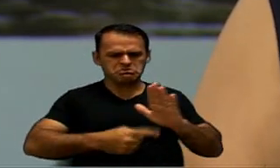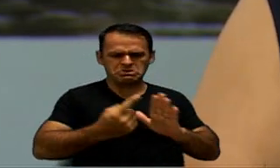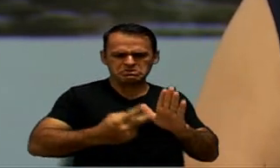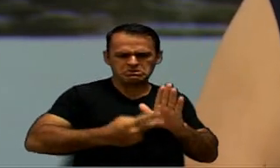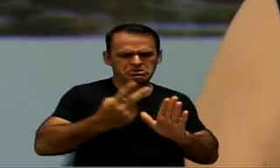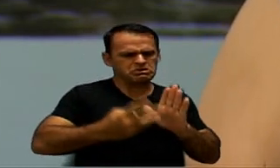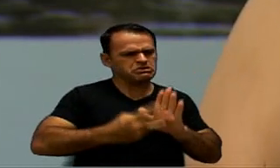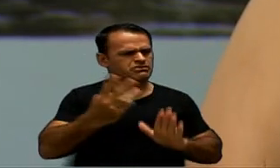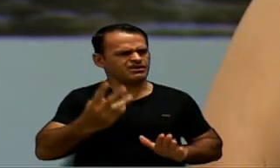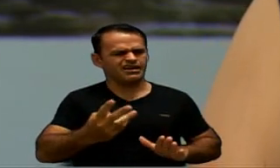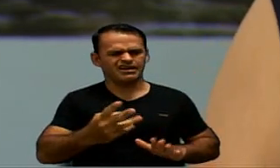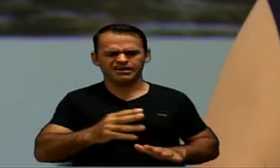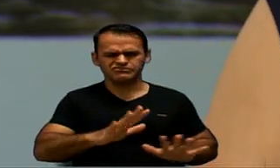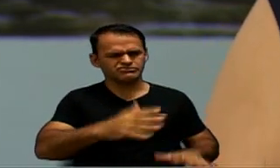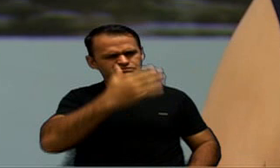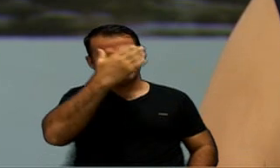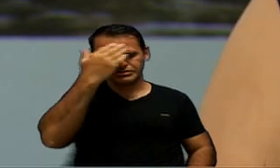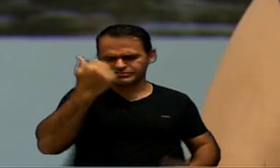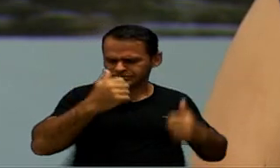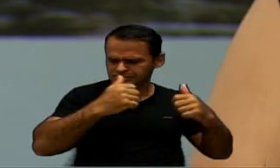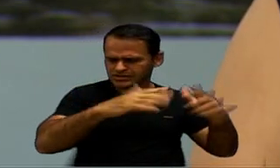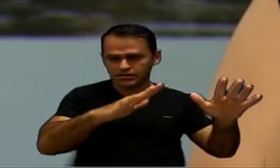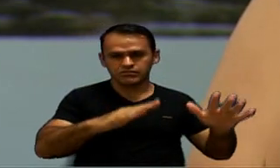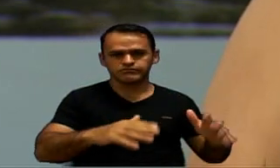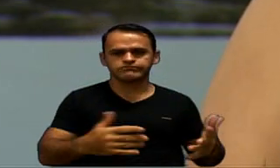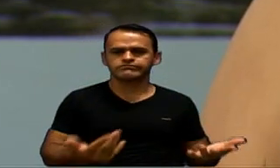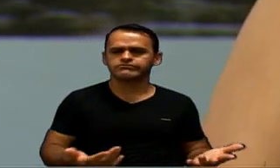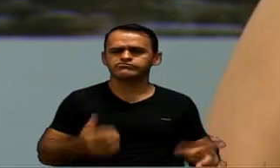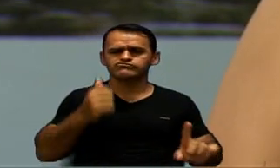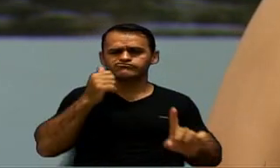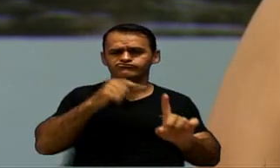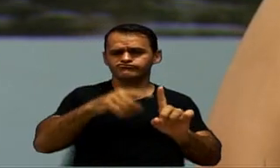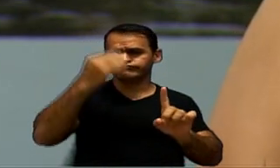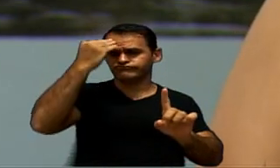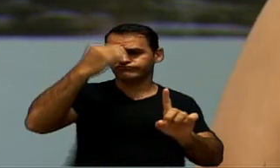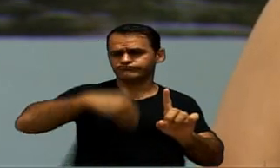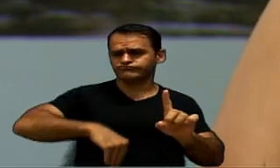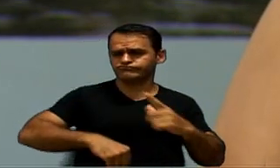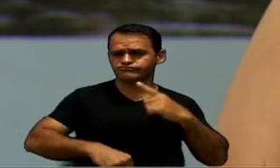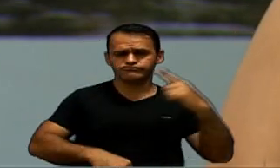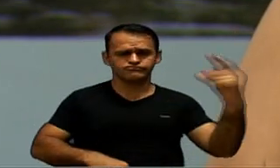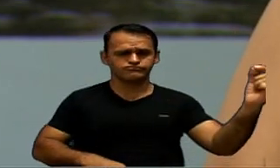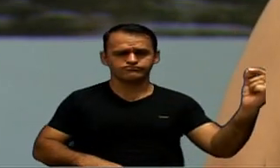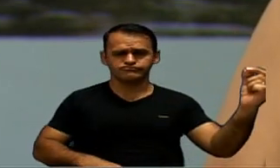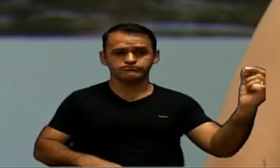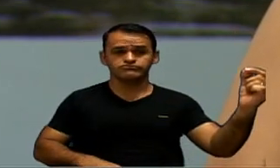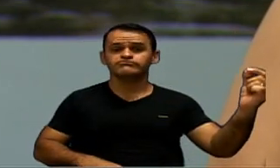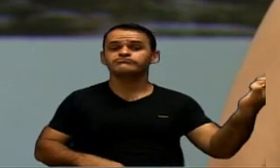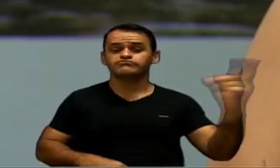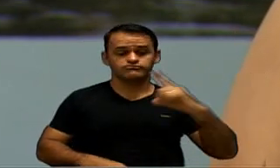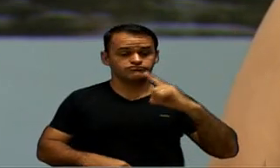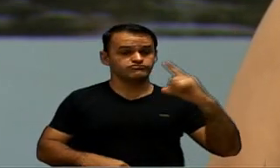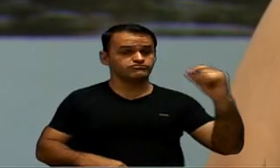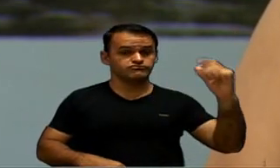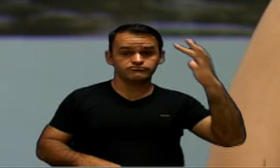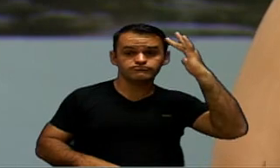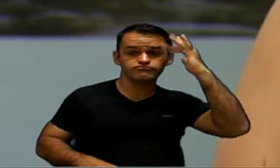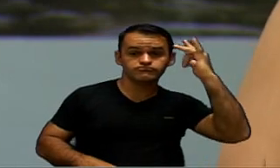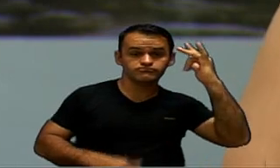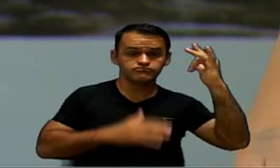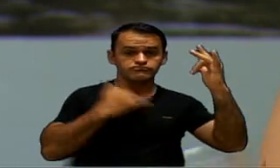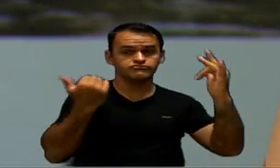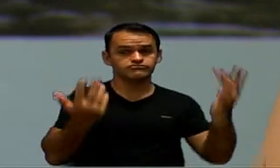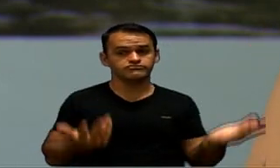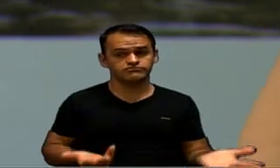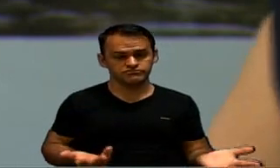né, que tem coisa mais importante para eles fazerem, ela vai embora. E quando ela vai embora, Yara, muitas vezes ela morre no dia seguinte. Então, a gente